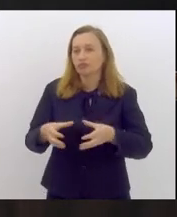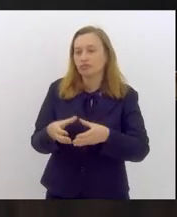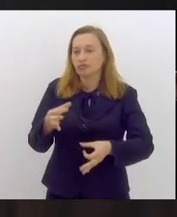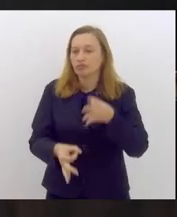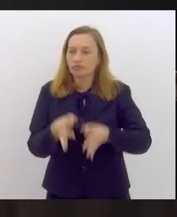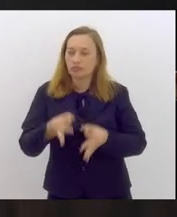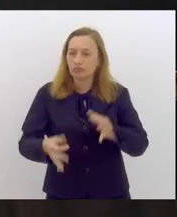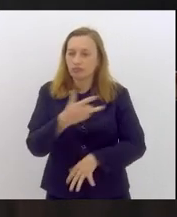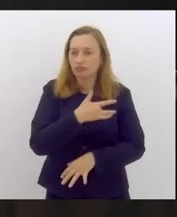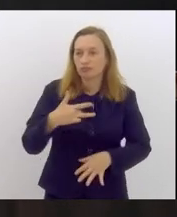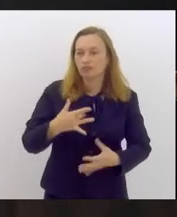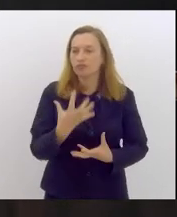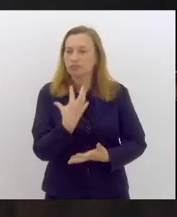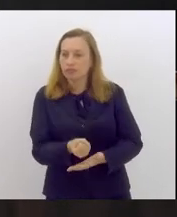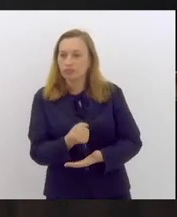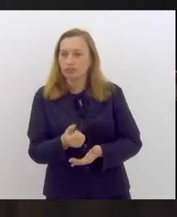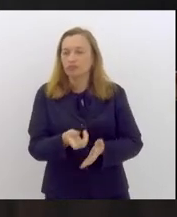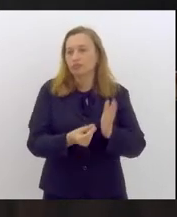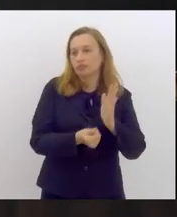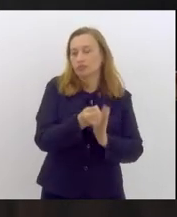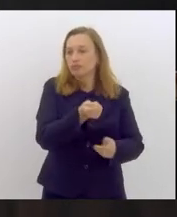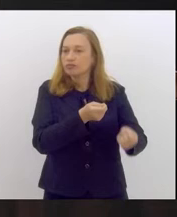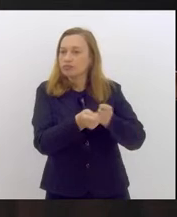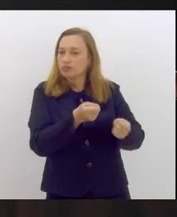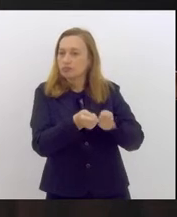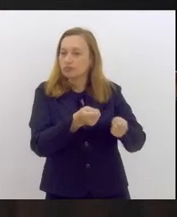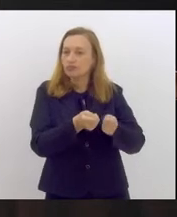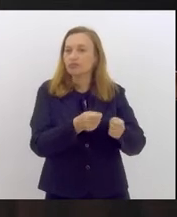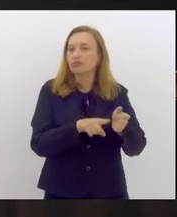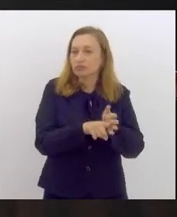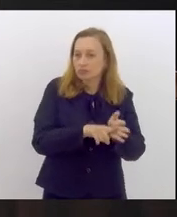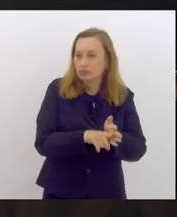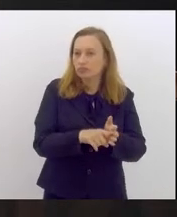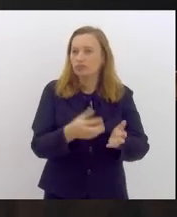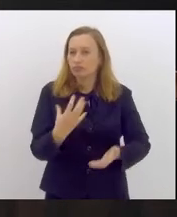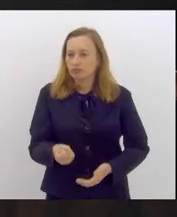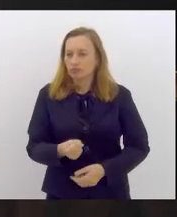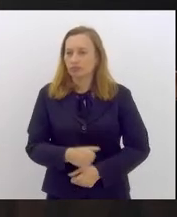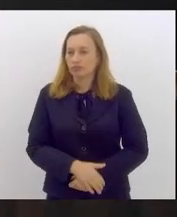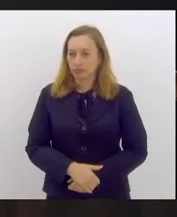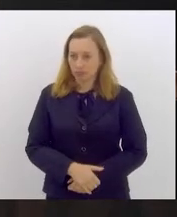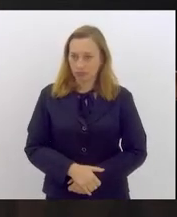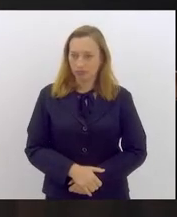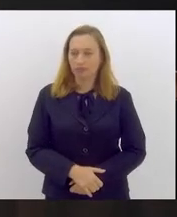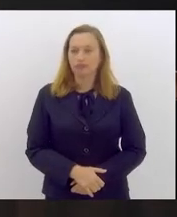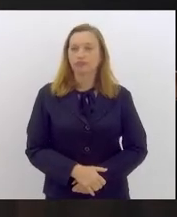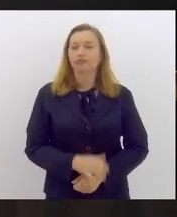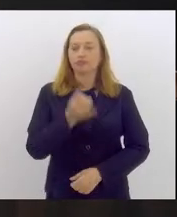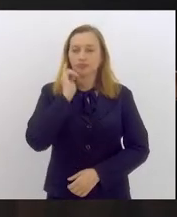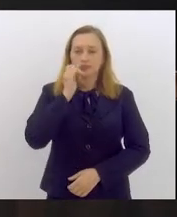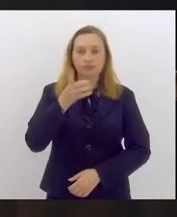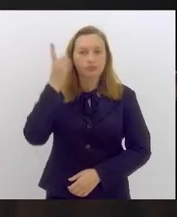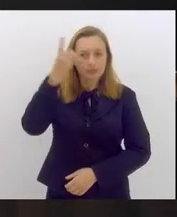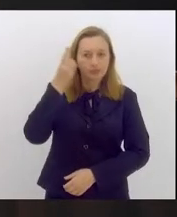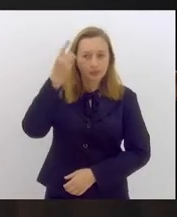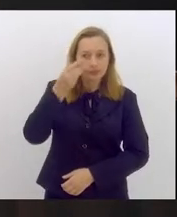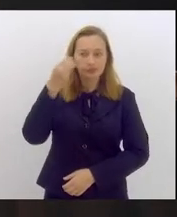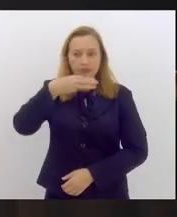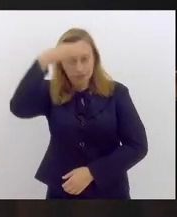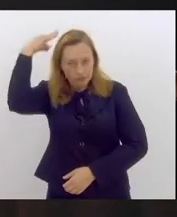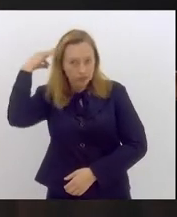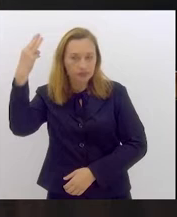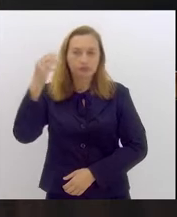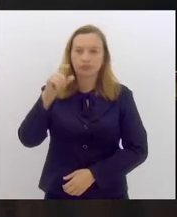Saúde, favorável, de Orçamento, Finanças, Fiscalização Financeira e Controle, favorável. Relatores, deputado Márcio Pacheco,